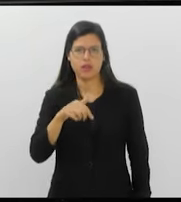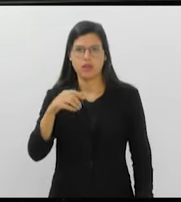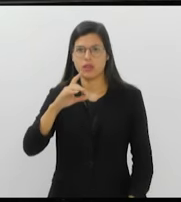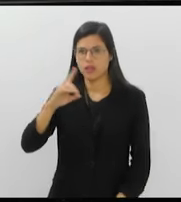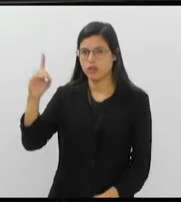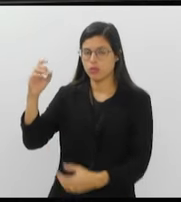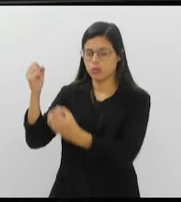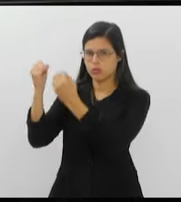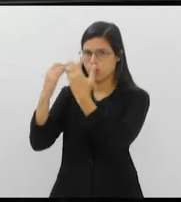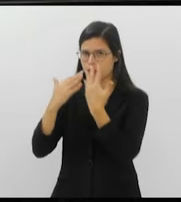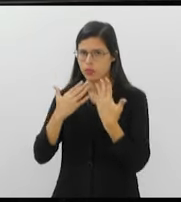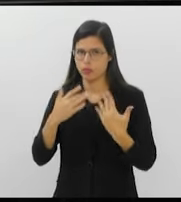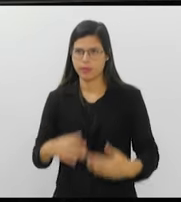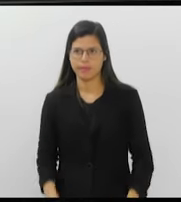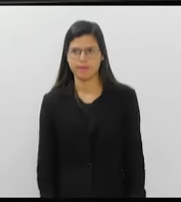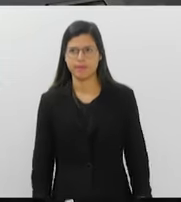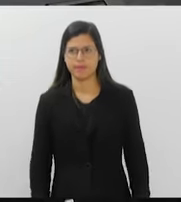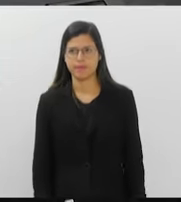abençoe.